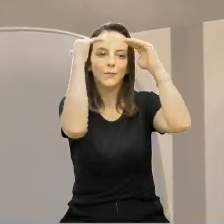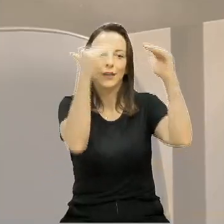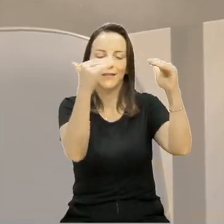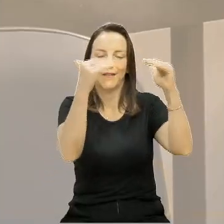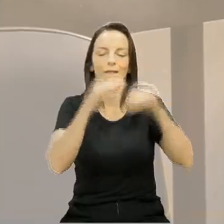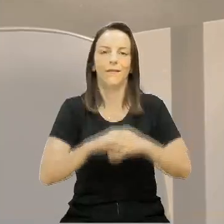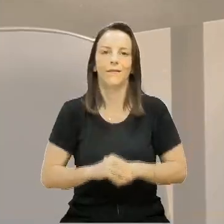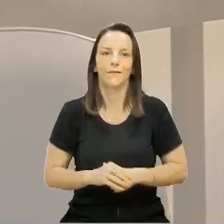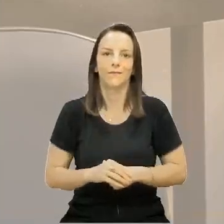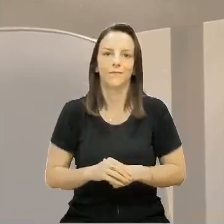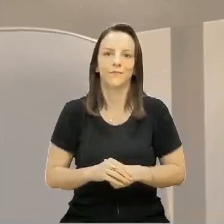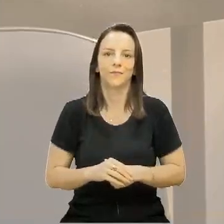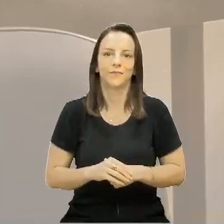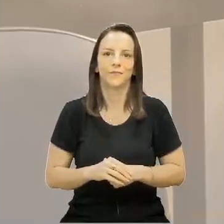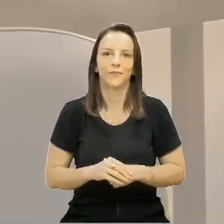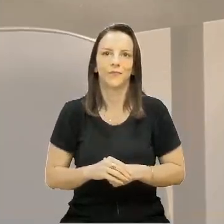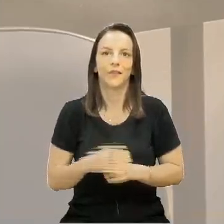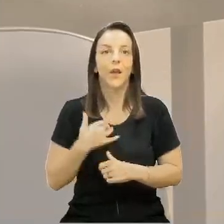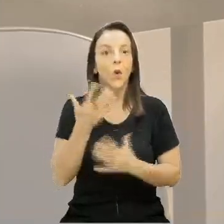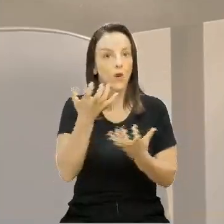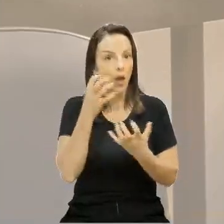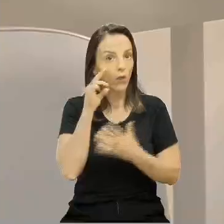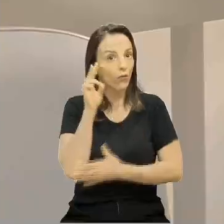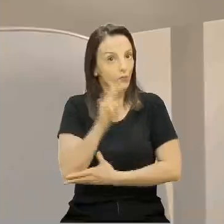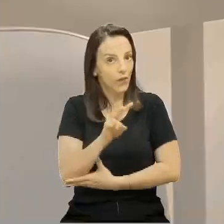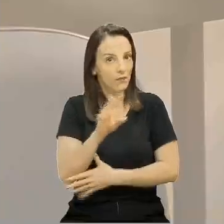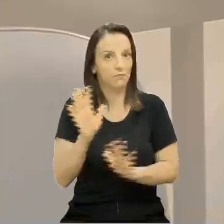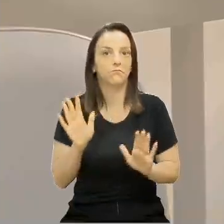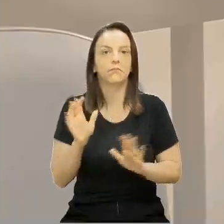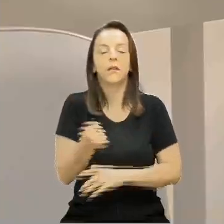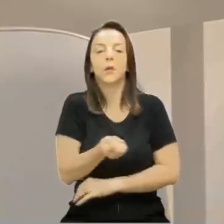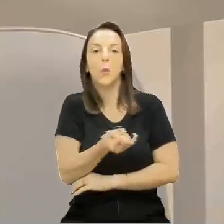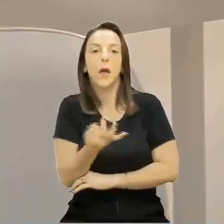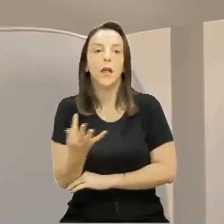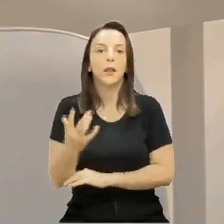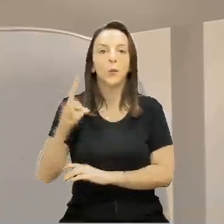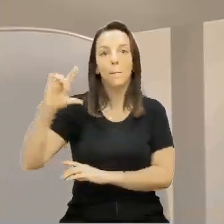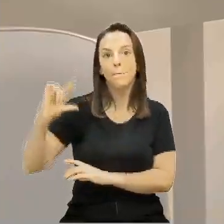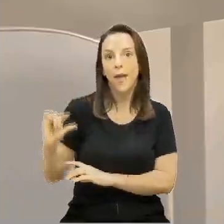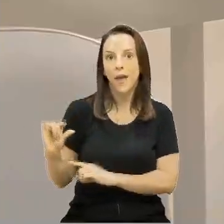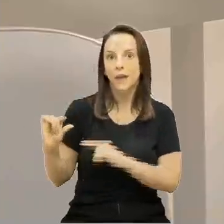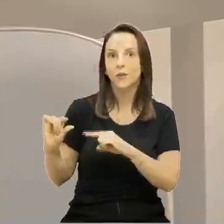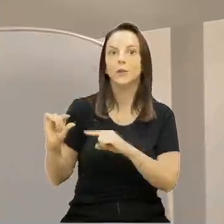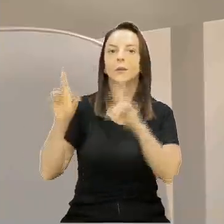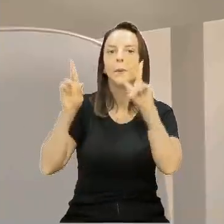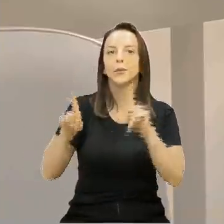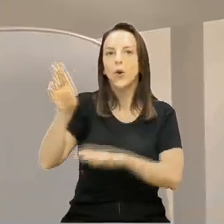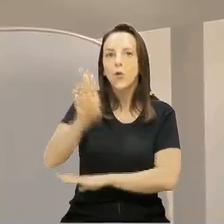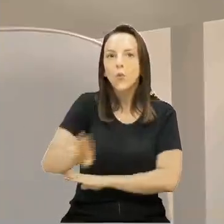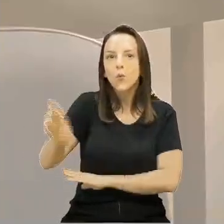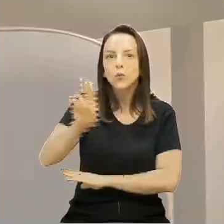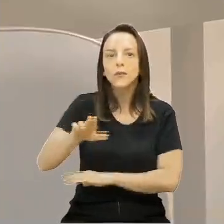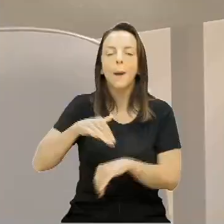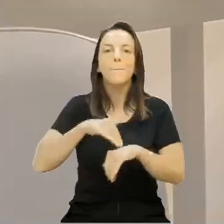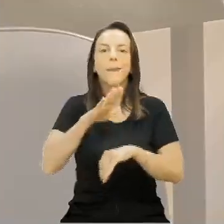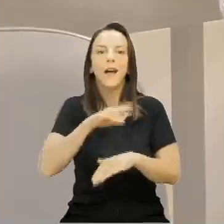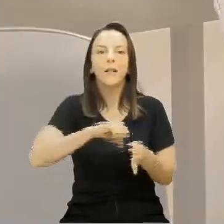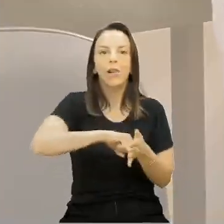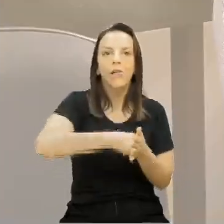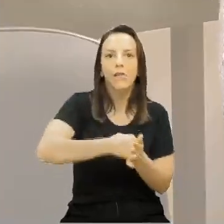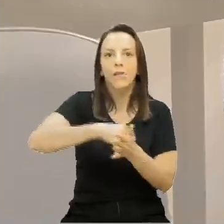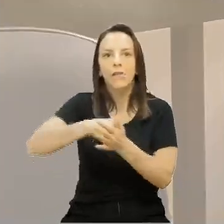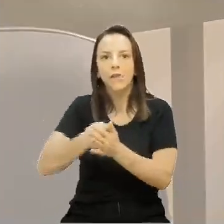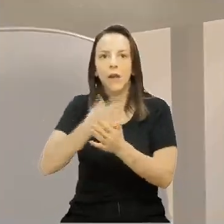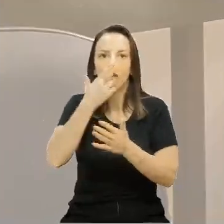fica. Eu quero ver. Quanto menos usuário, mais tranqueira a nossa cidade. Agora,